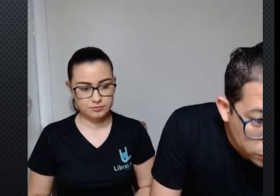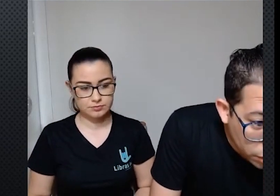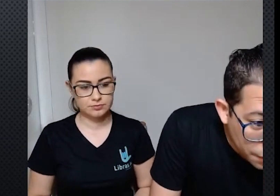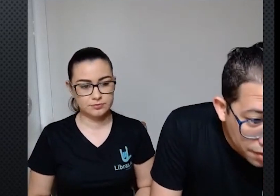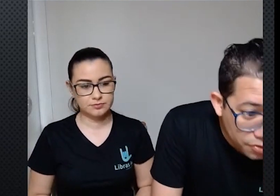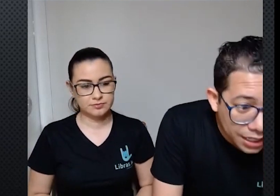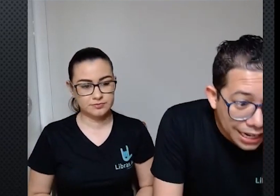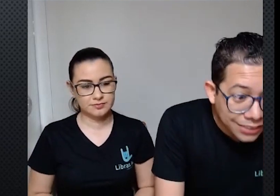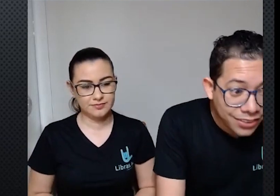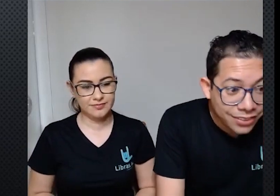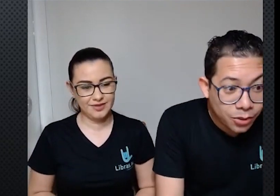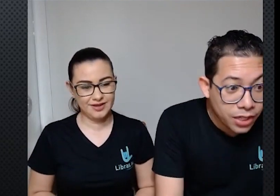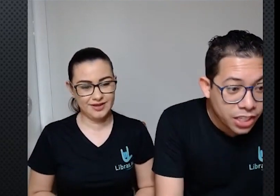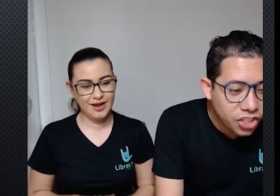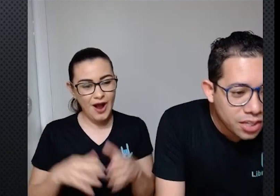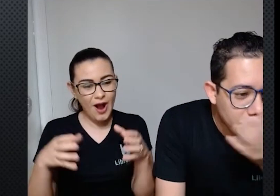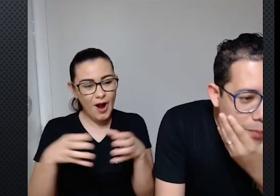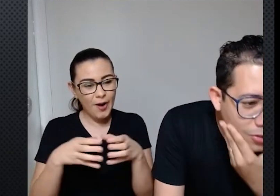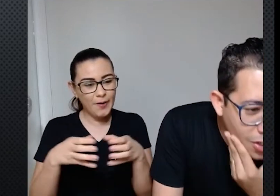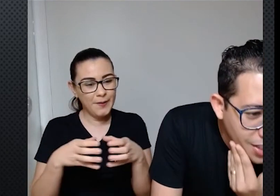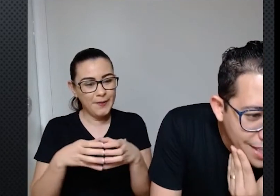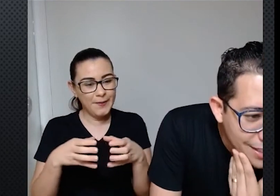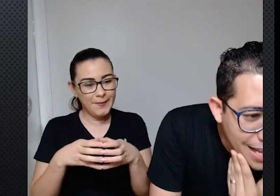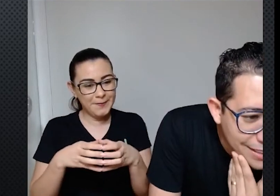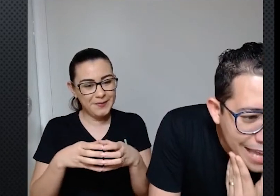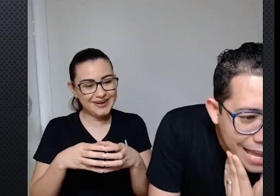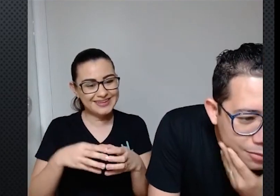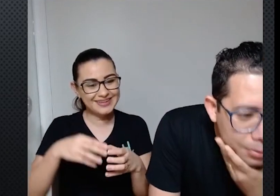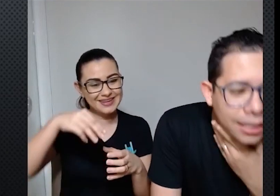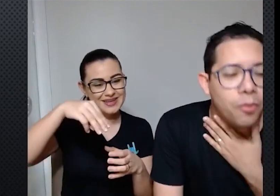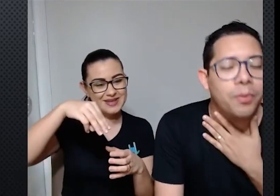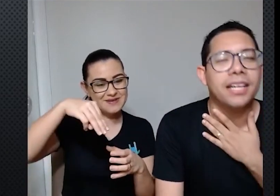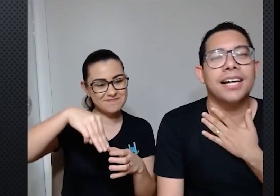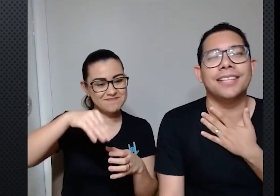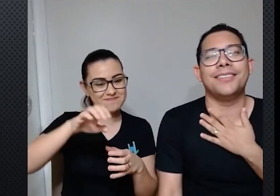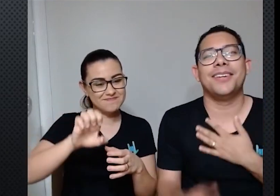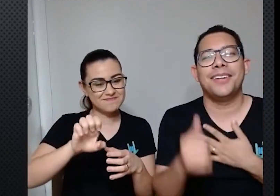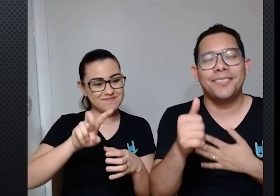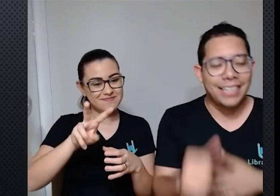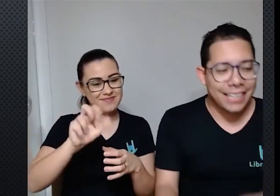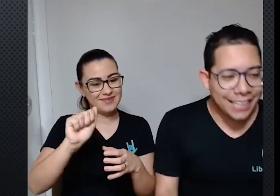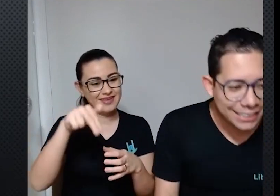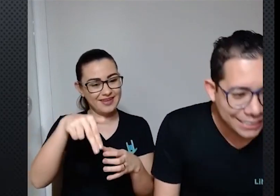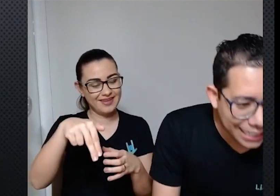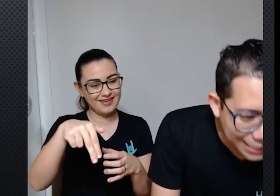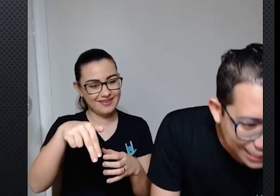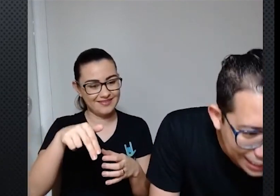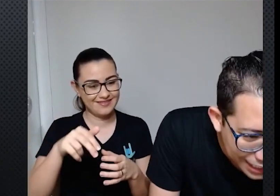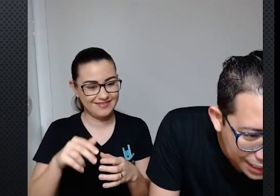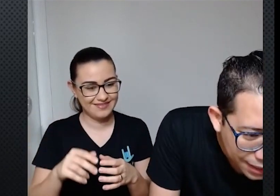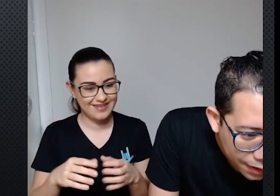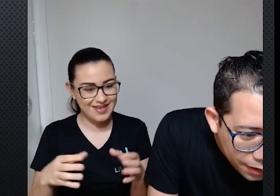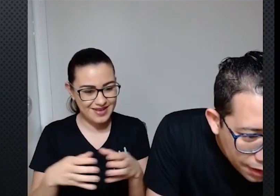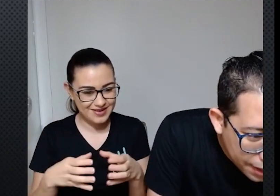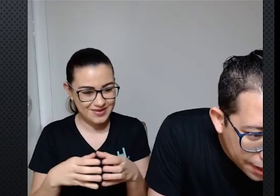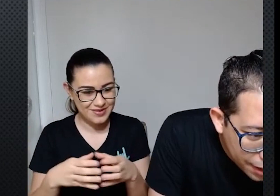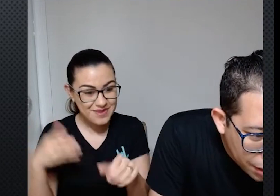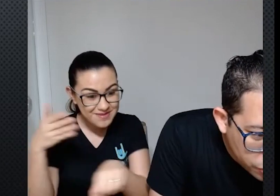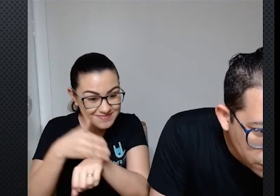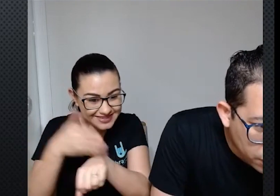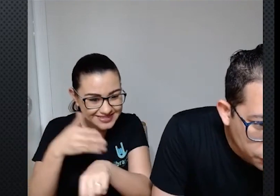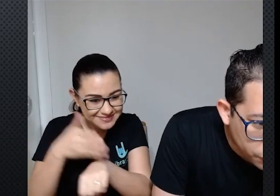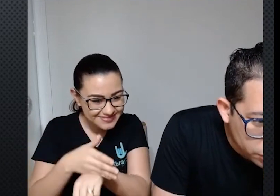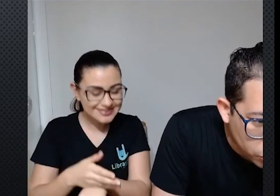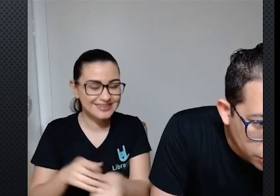Chegou o pessoal da Mevan lá de Curitiba. O pessoal, cheguei atrasado, mas tá acompanhando. Beleza, Elaine aí.